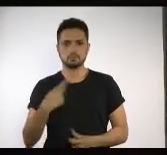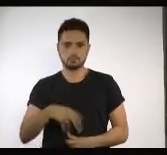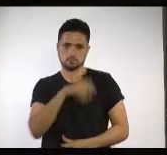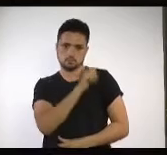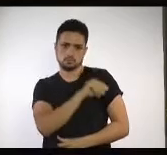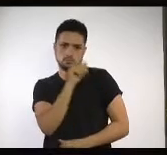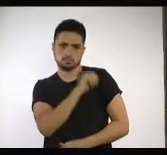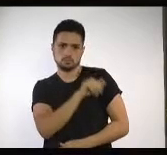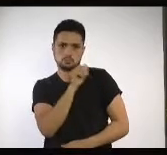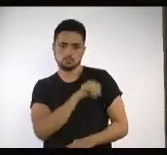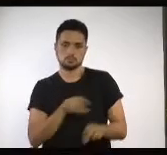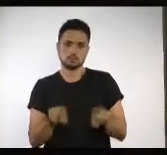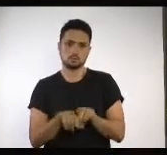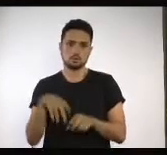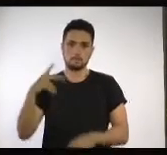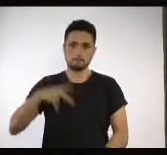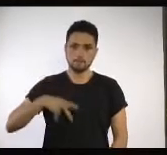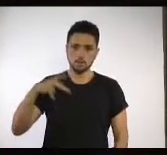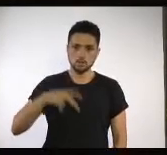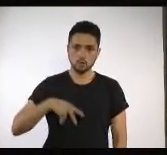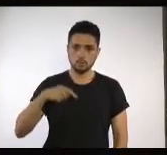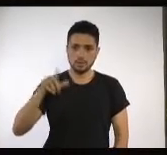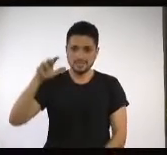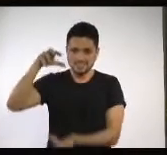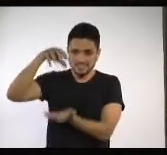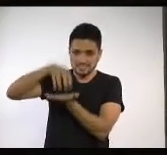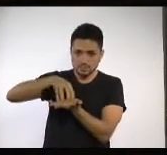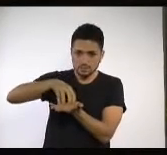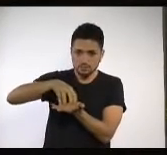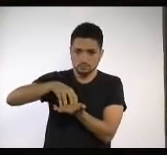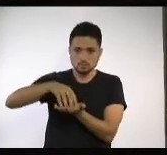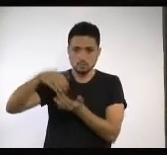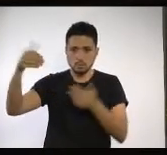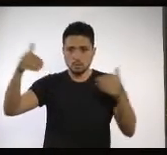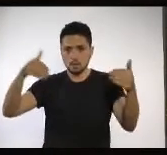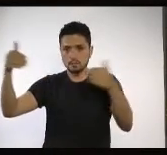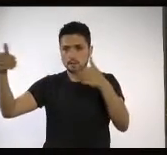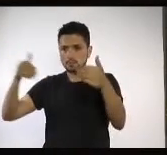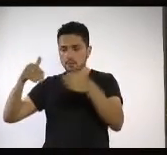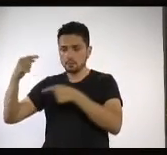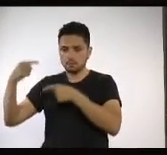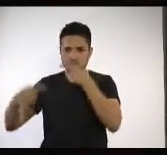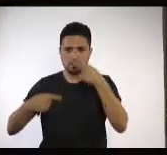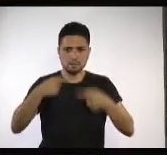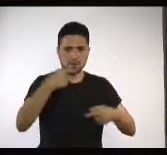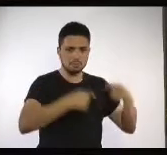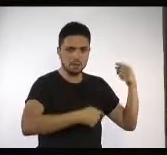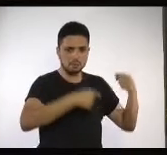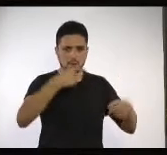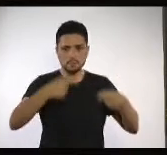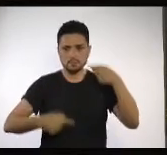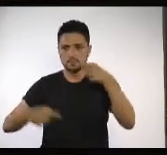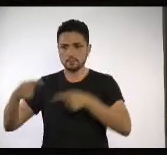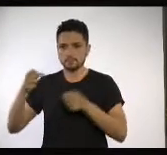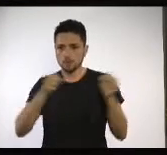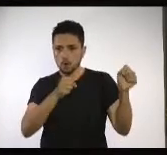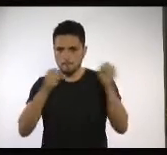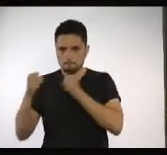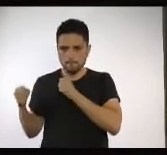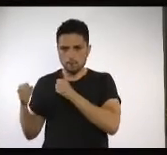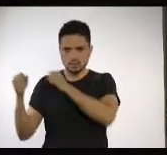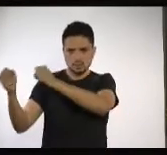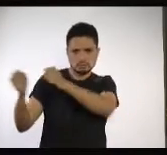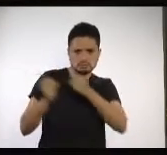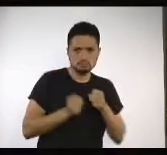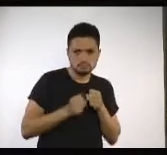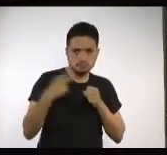Petrobras, o pré-sal, estão no centro das disputas de poder que se travam no Brasil e que se travam